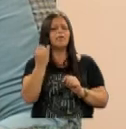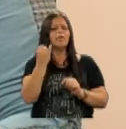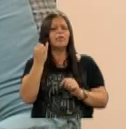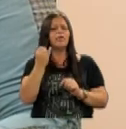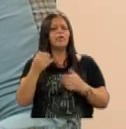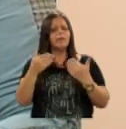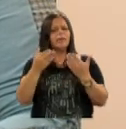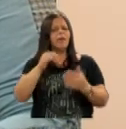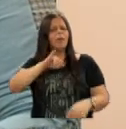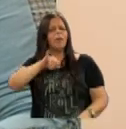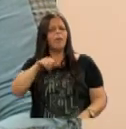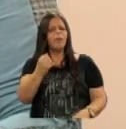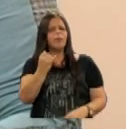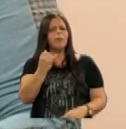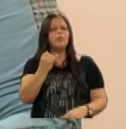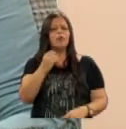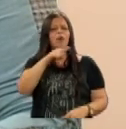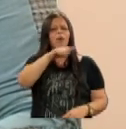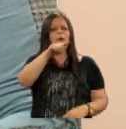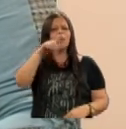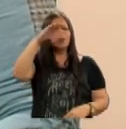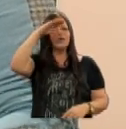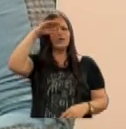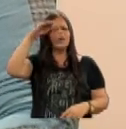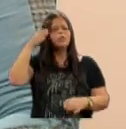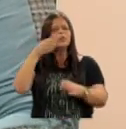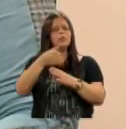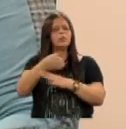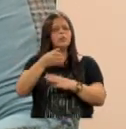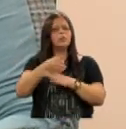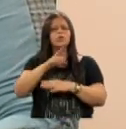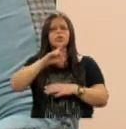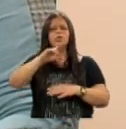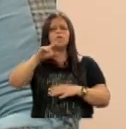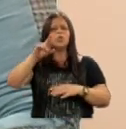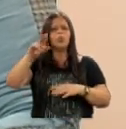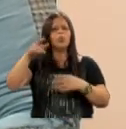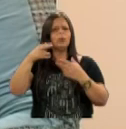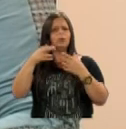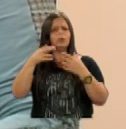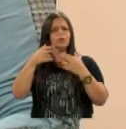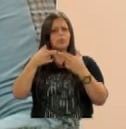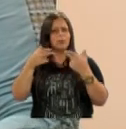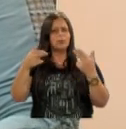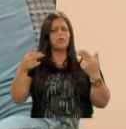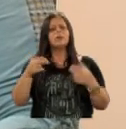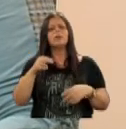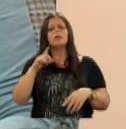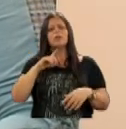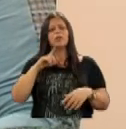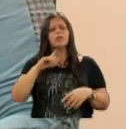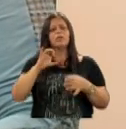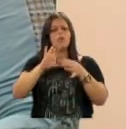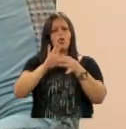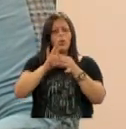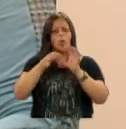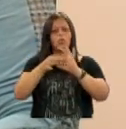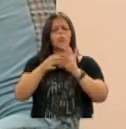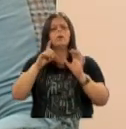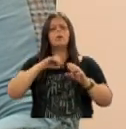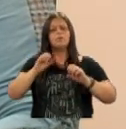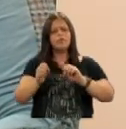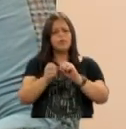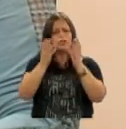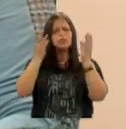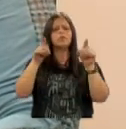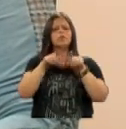darmos essa oportunidade aos nossos alunos de participar de outros eventos que nós temos não só as olimpíadas nós temos também o